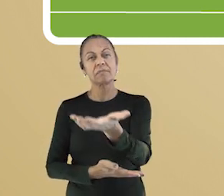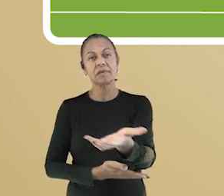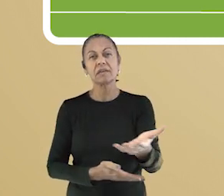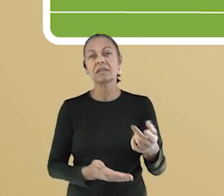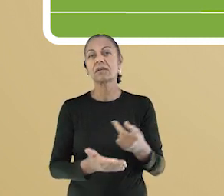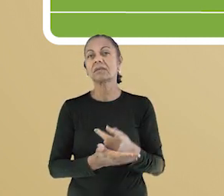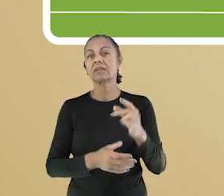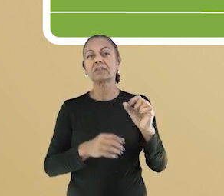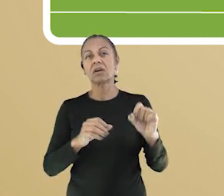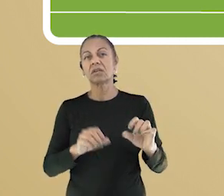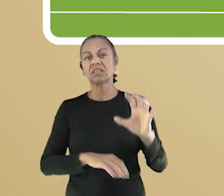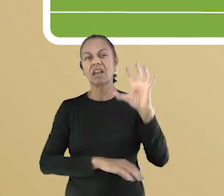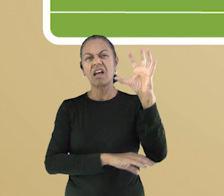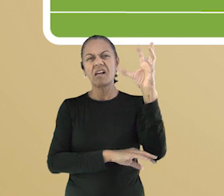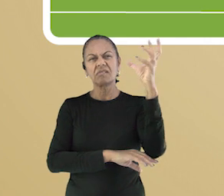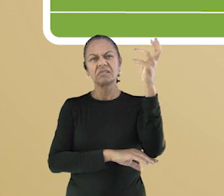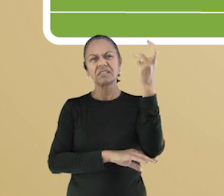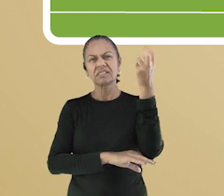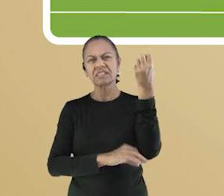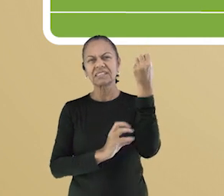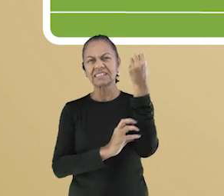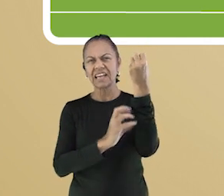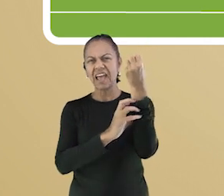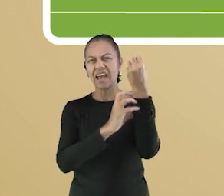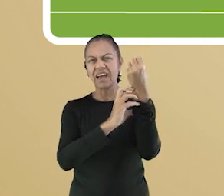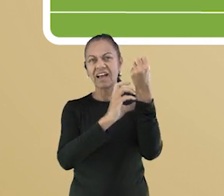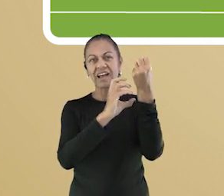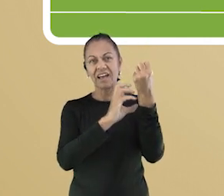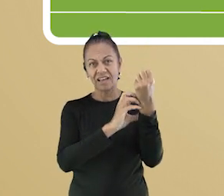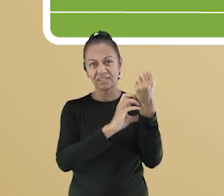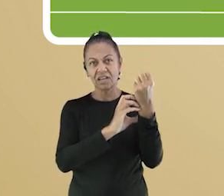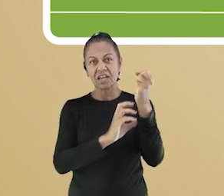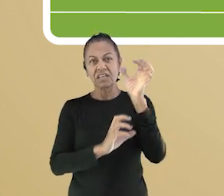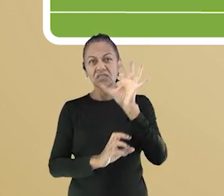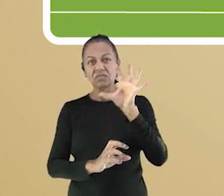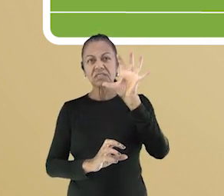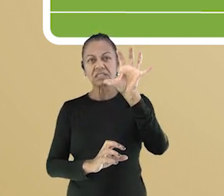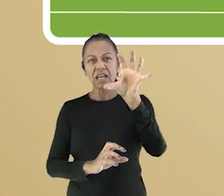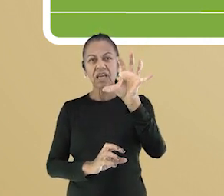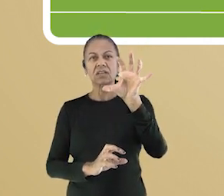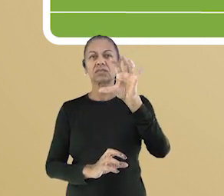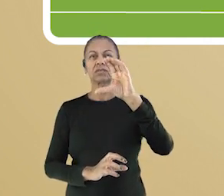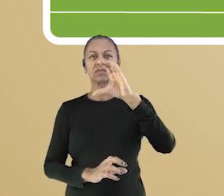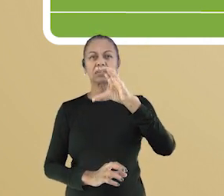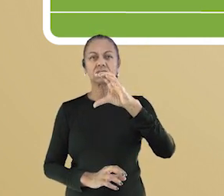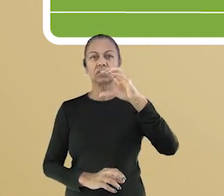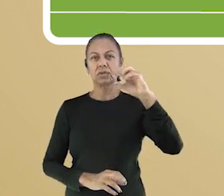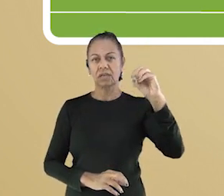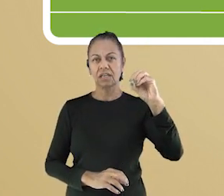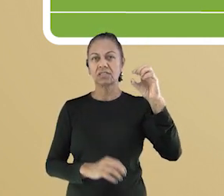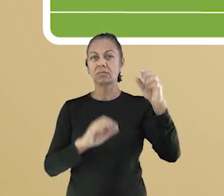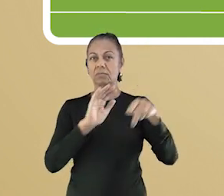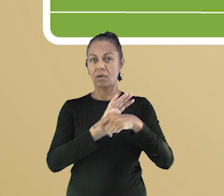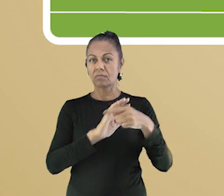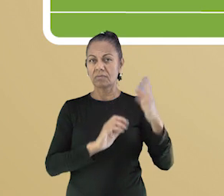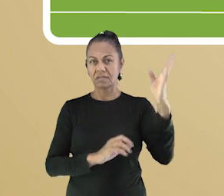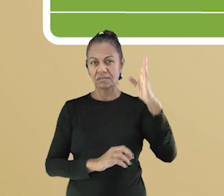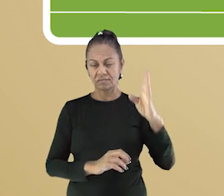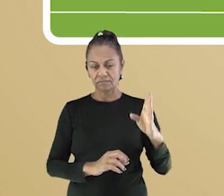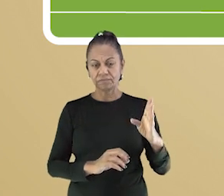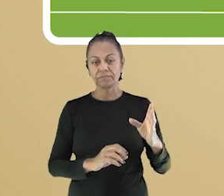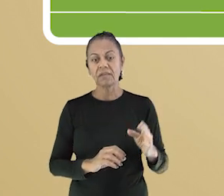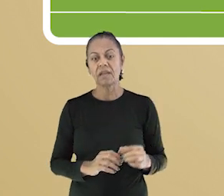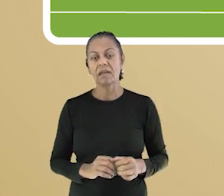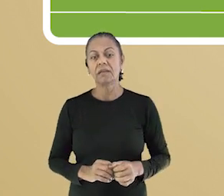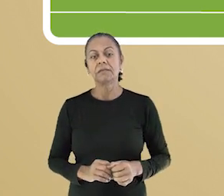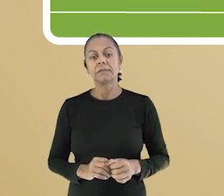Brasil. Vemos que tem uma estrada aqui que separa a mata nativa de uma região desmatada que tende a